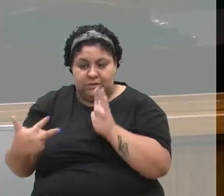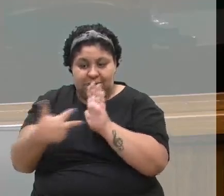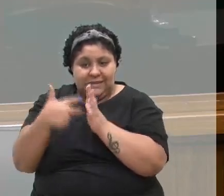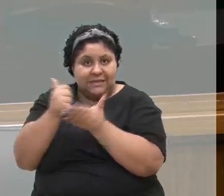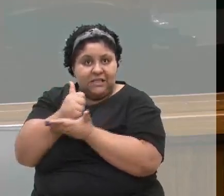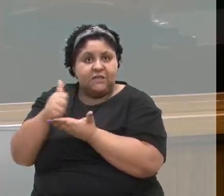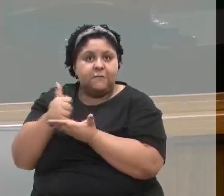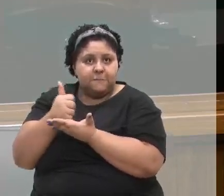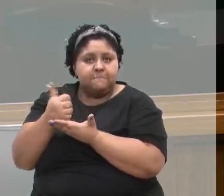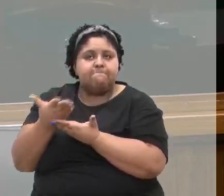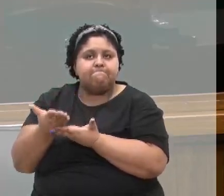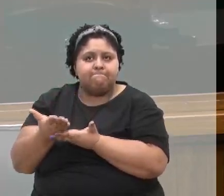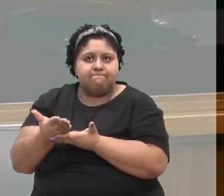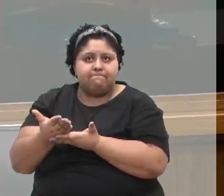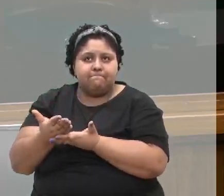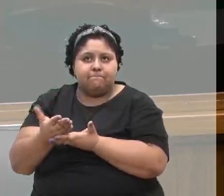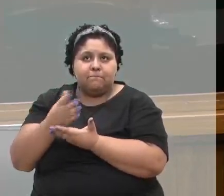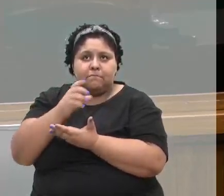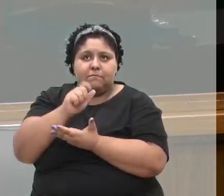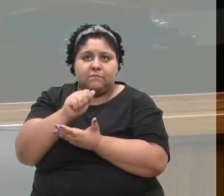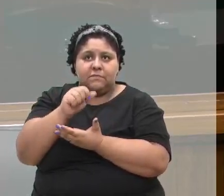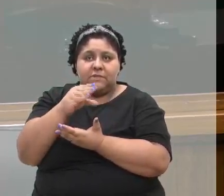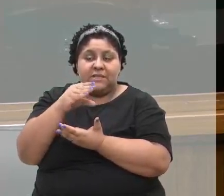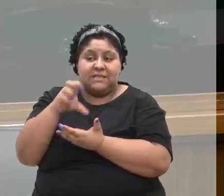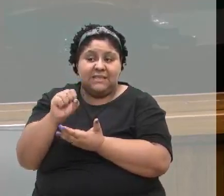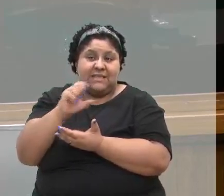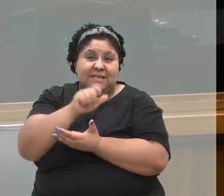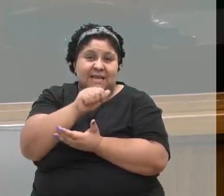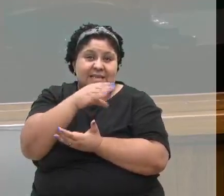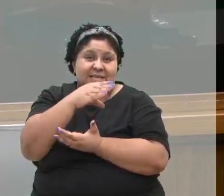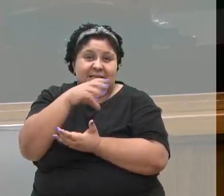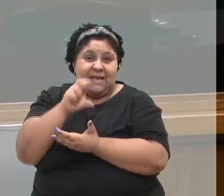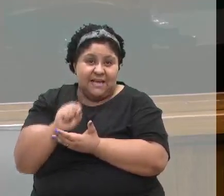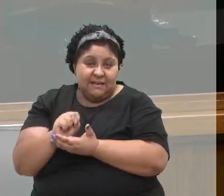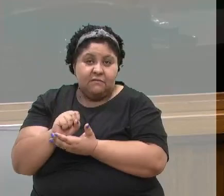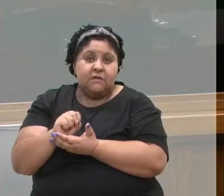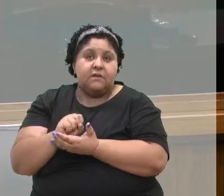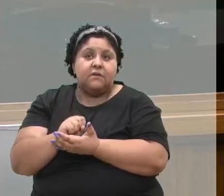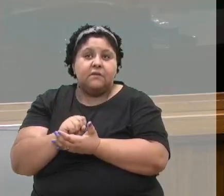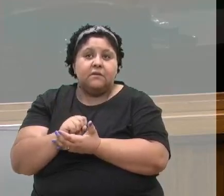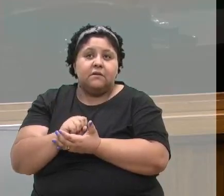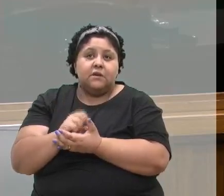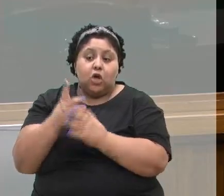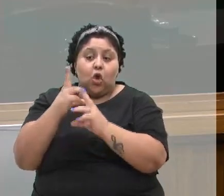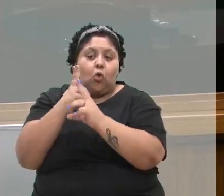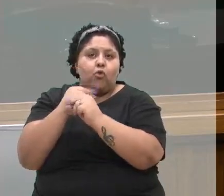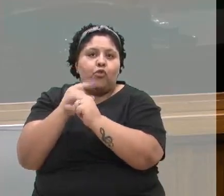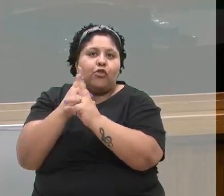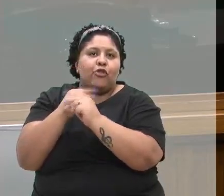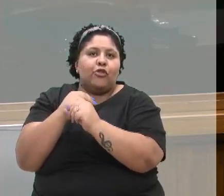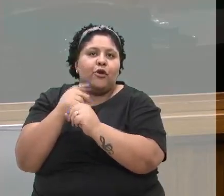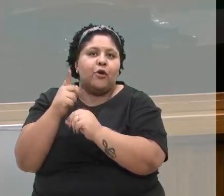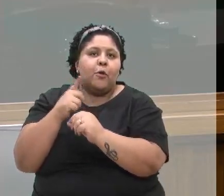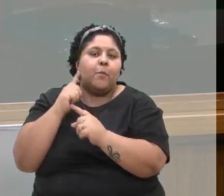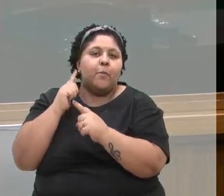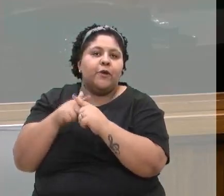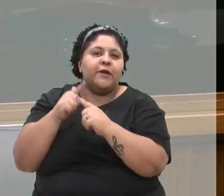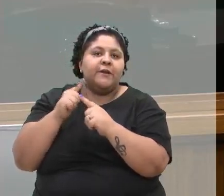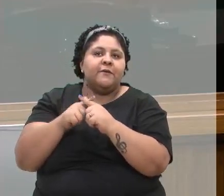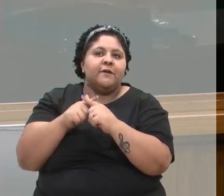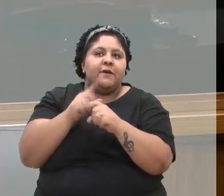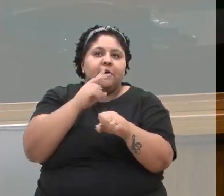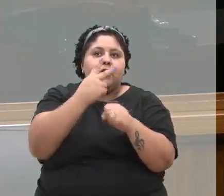básica, como os ACEs e os ACS, estarão com dengue por não ter EPI, por não